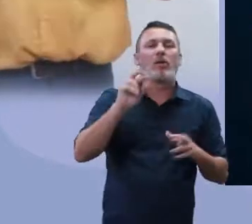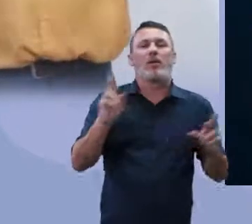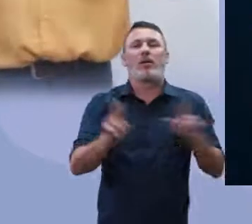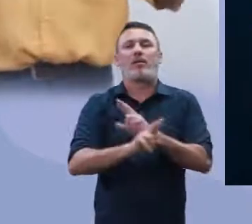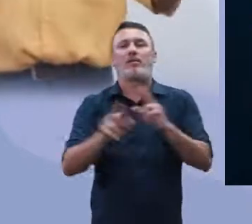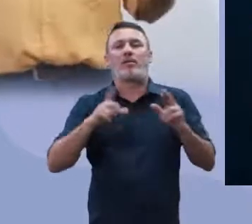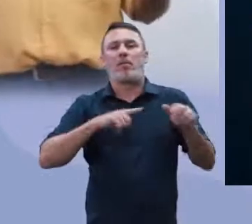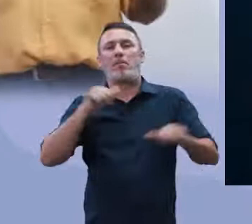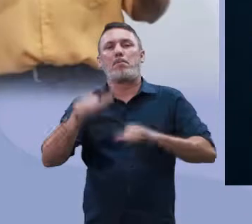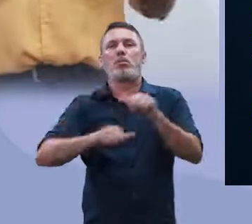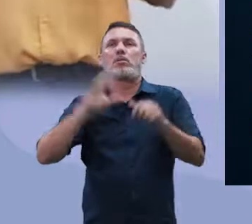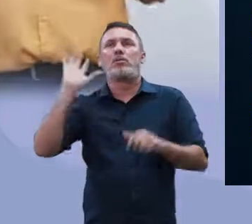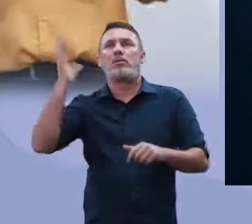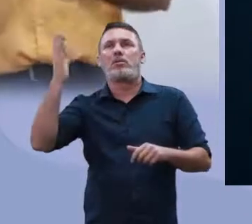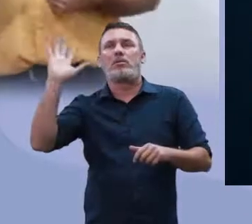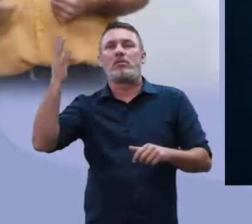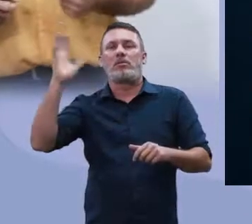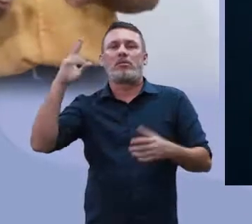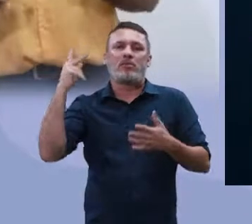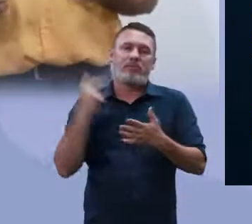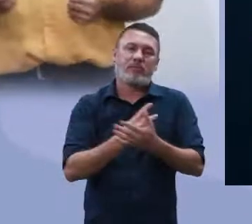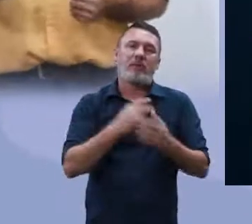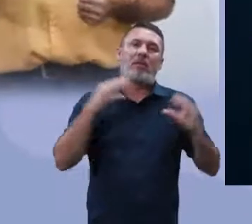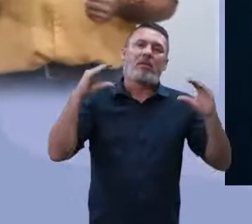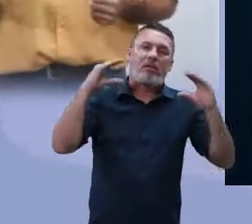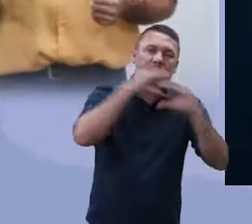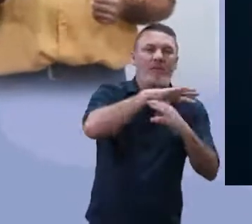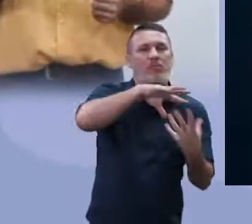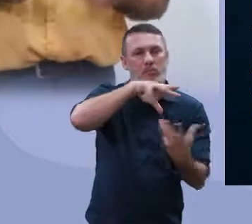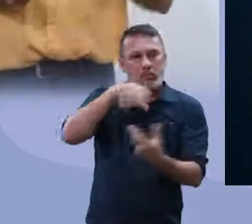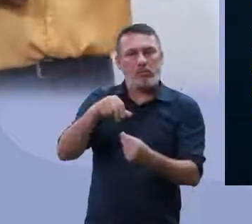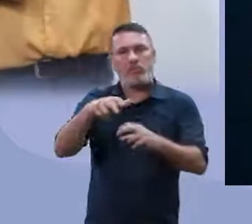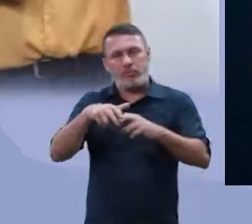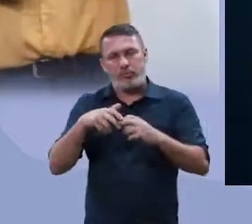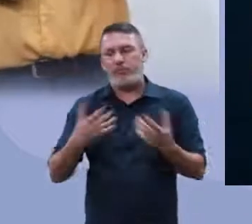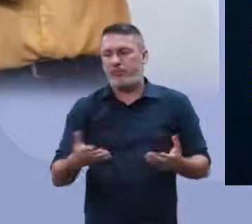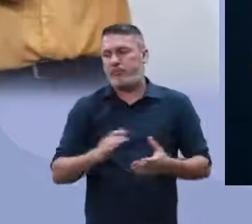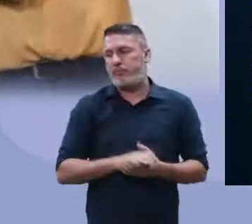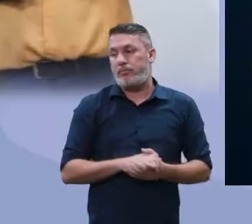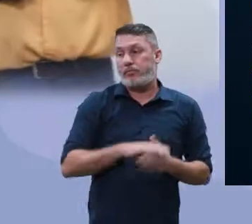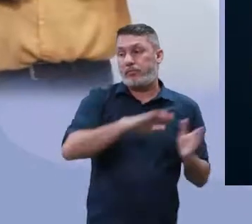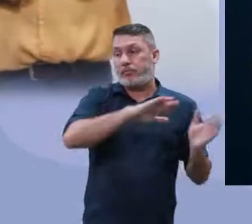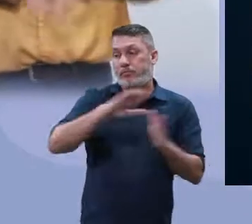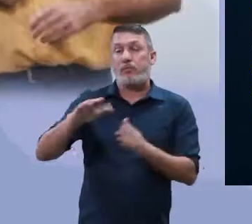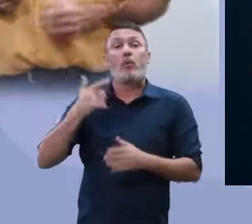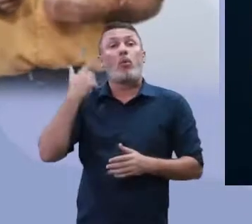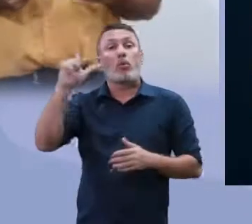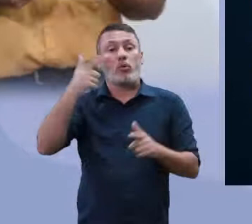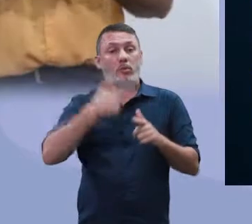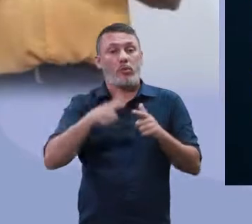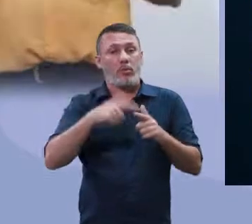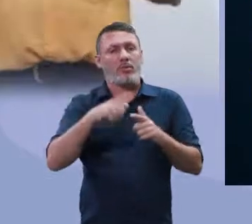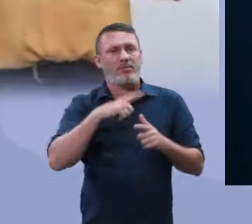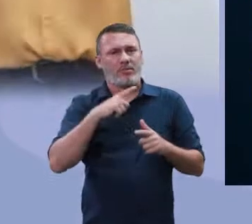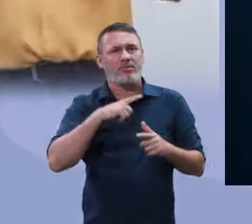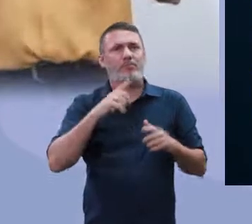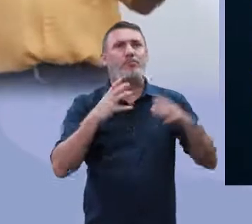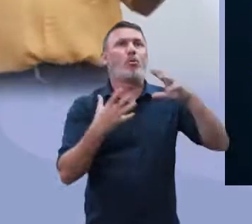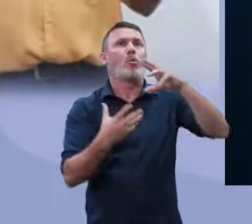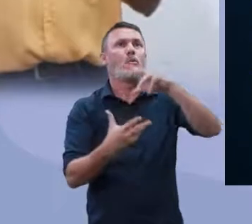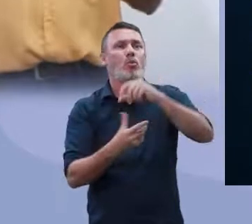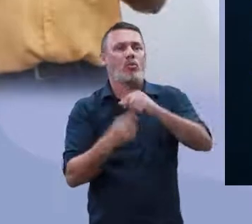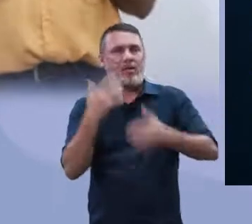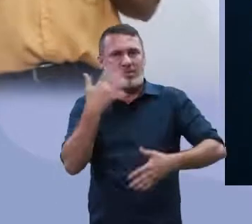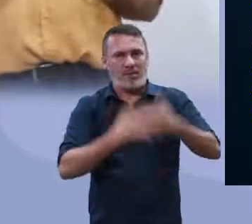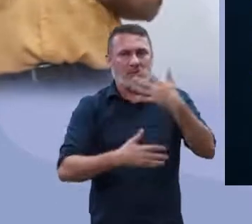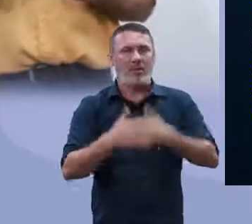a essas alterações climáticas e o famoso aquecimento global. Um outro problema enfrentado pela população